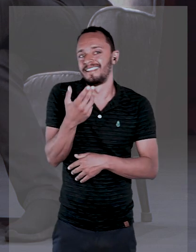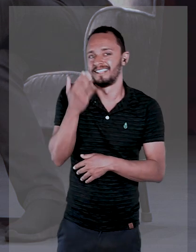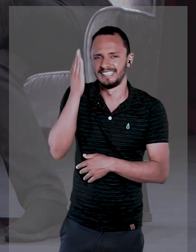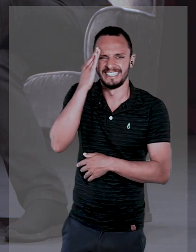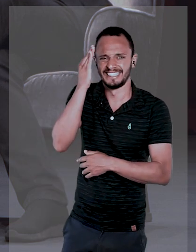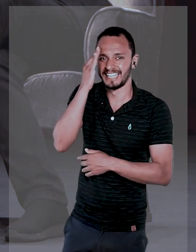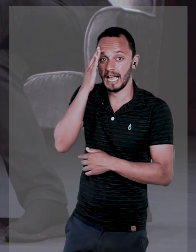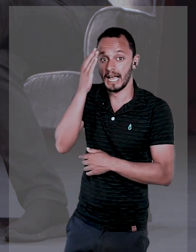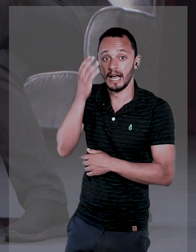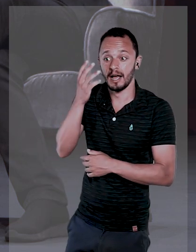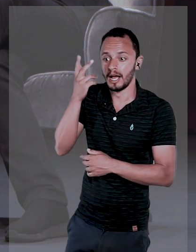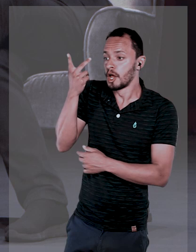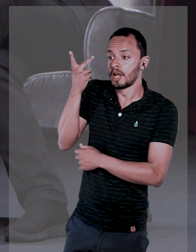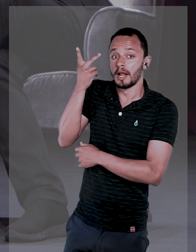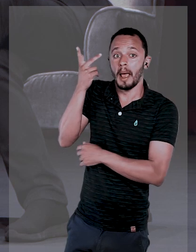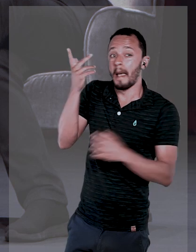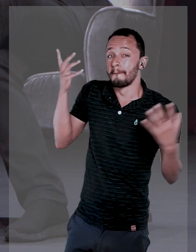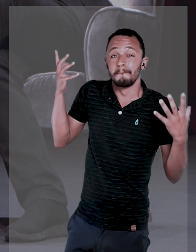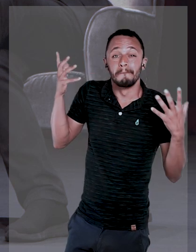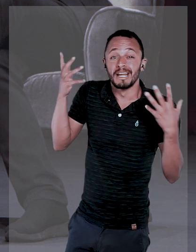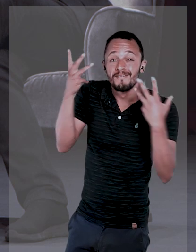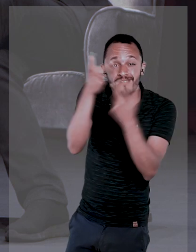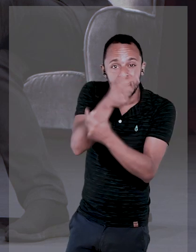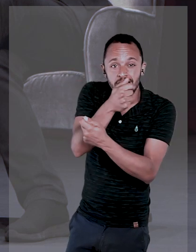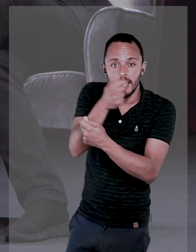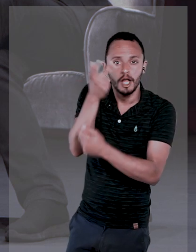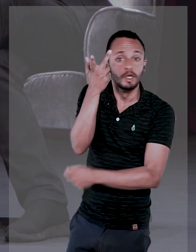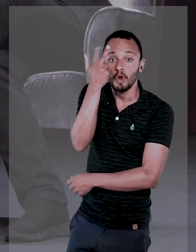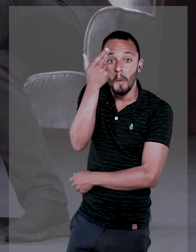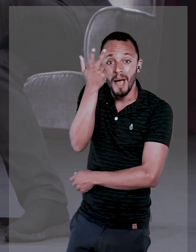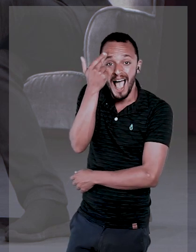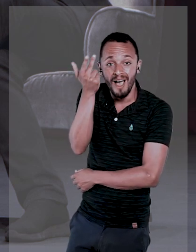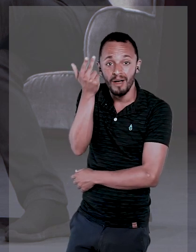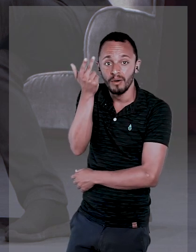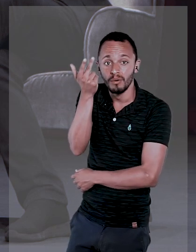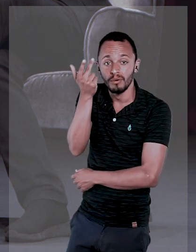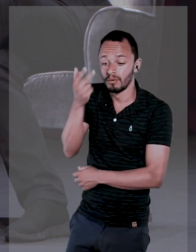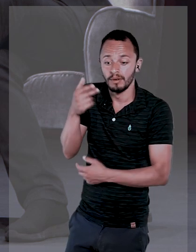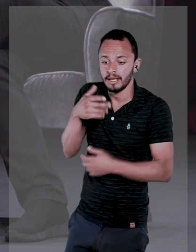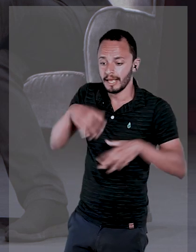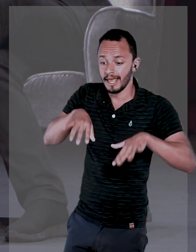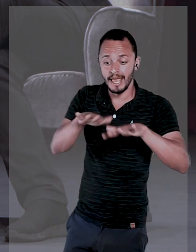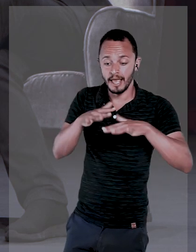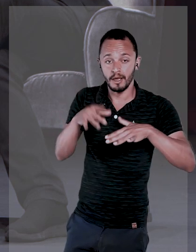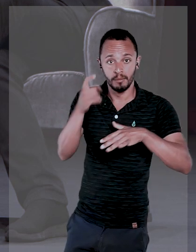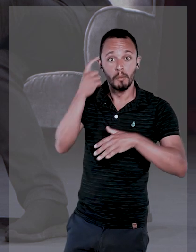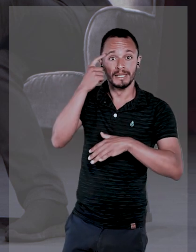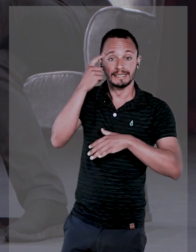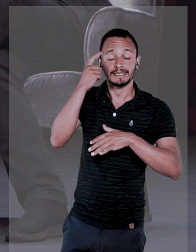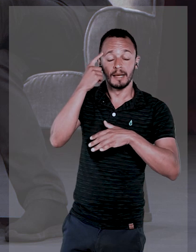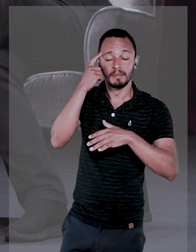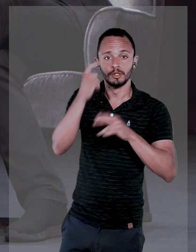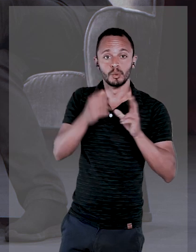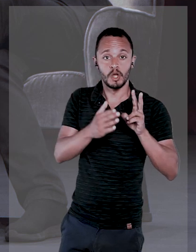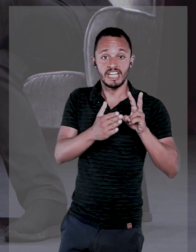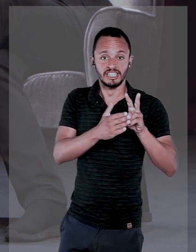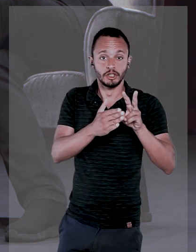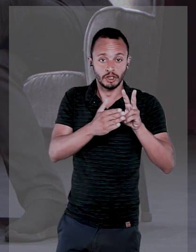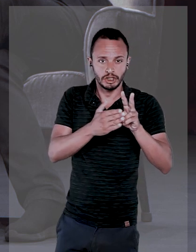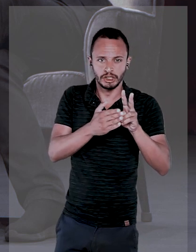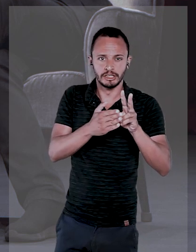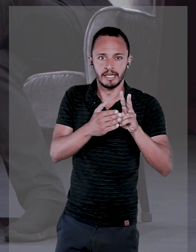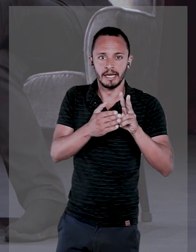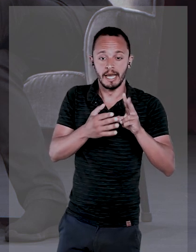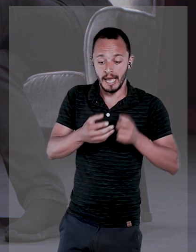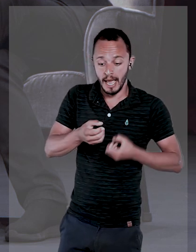porque ele próprio não distingue, já não distingue a maravilha da normalidade. Para uma consciência indígena,